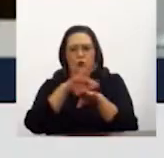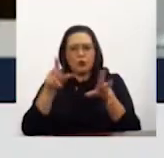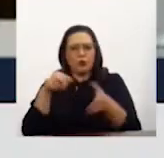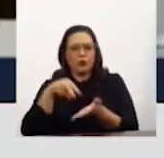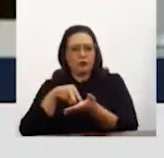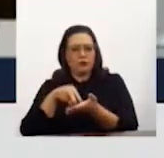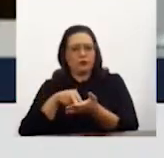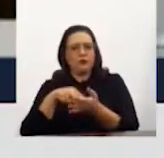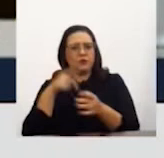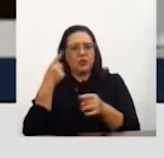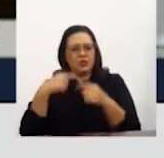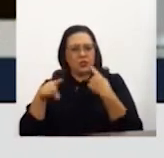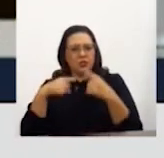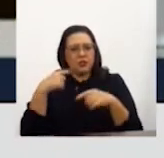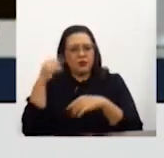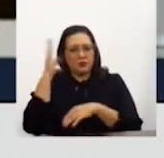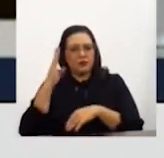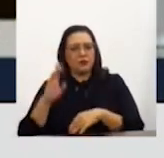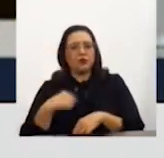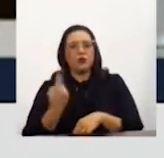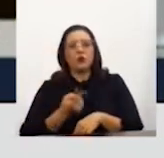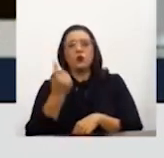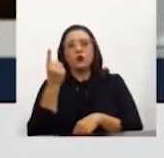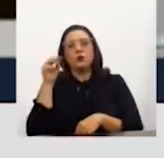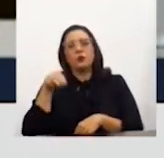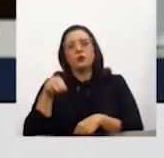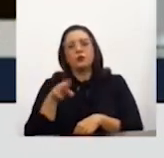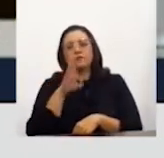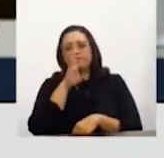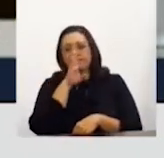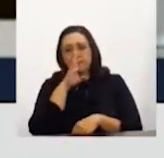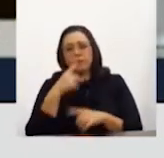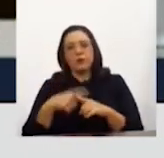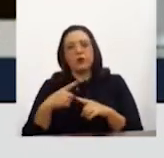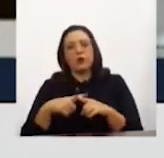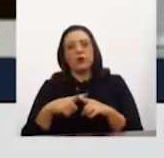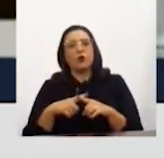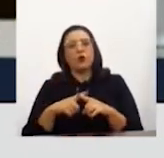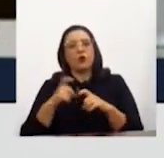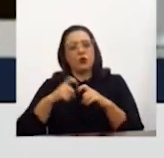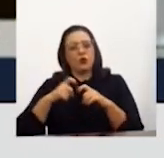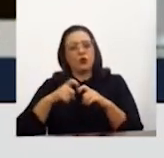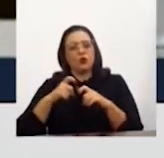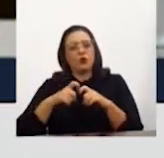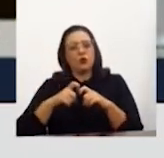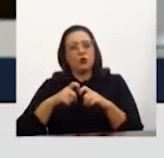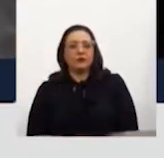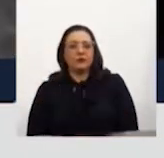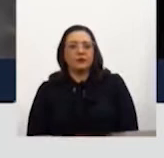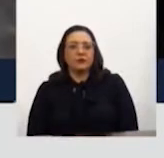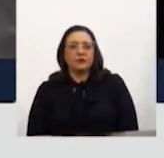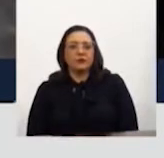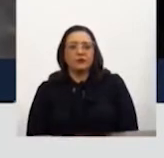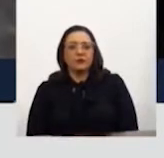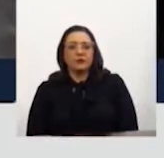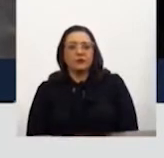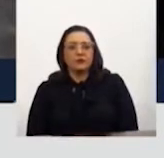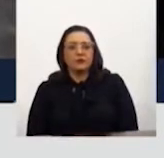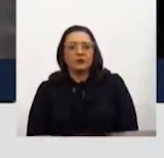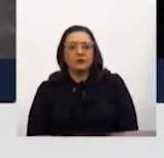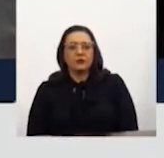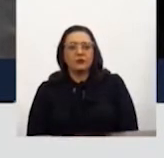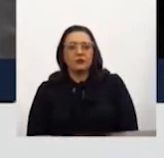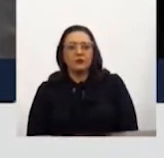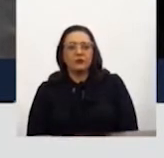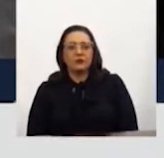Acompanhe. A 34ª sessão da Câmara teve início com homenagem póstuma pelo falecimento na última semana do médico Miguel Zeituni